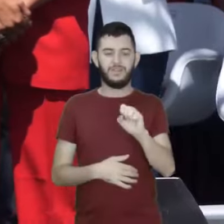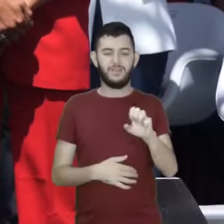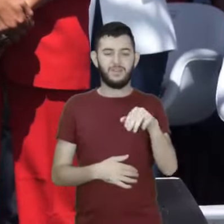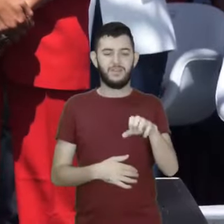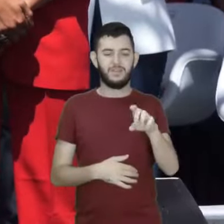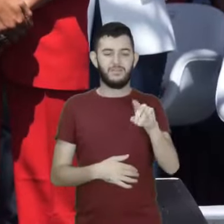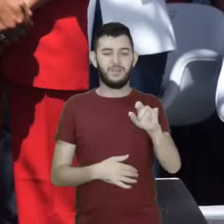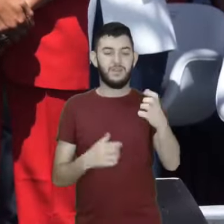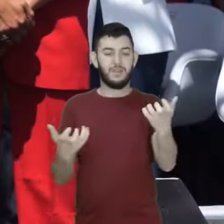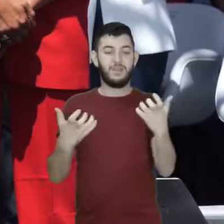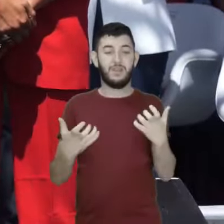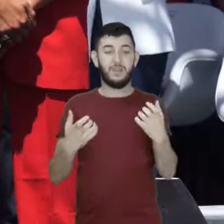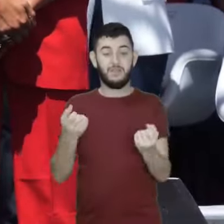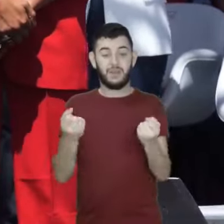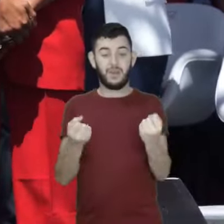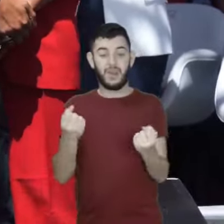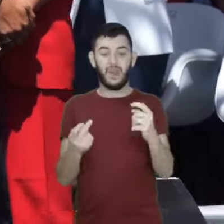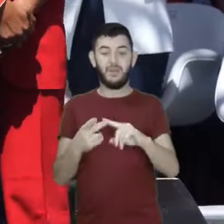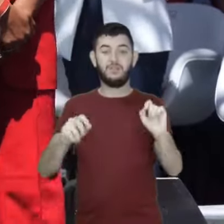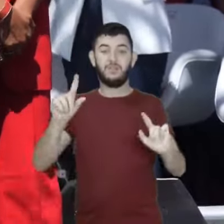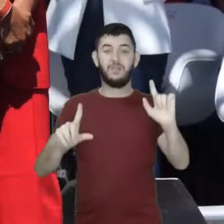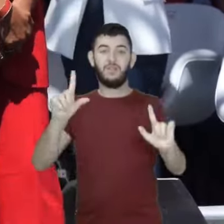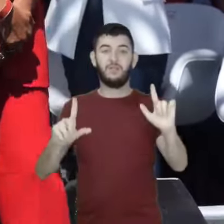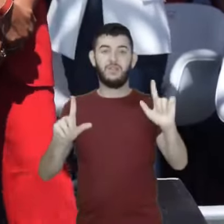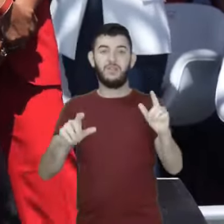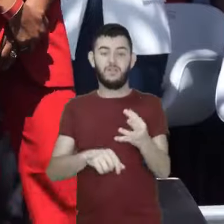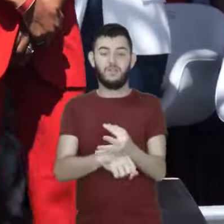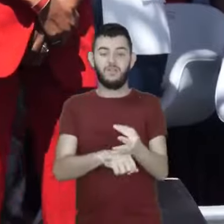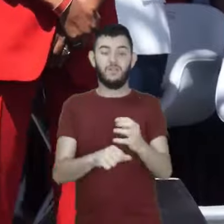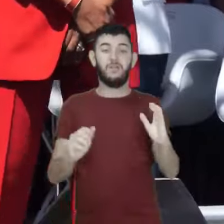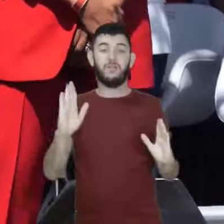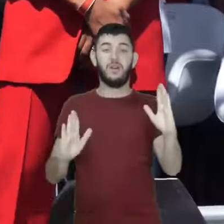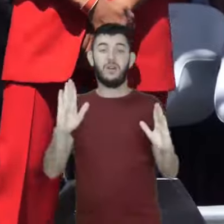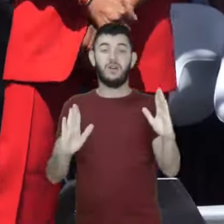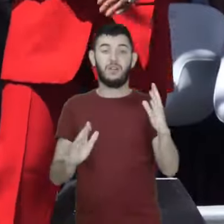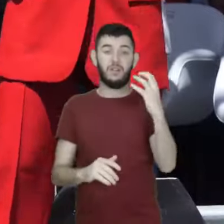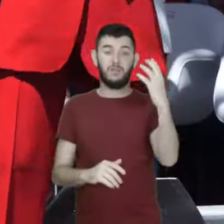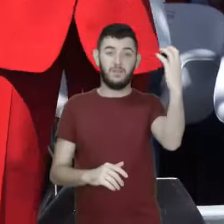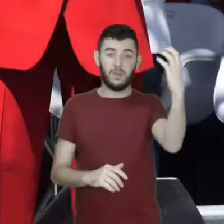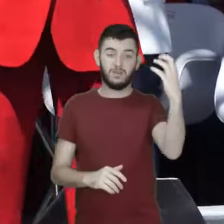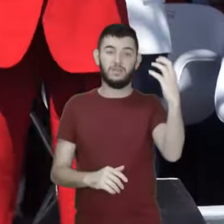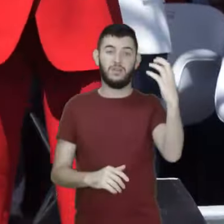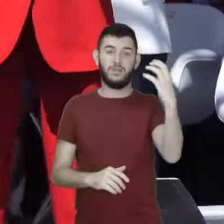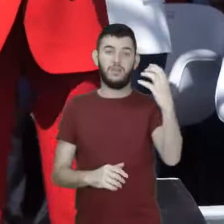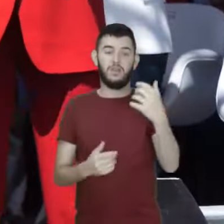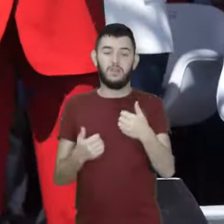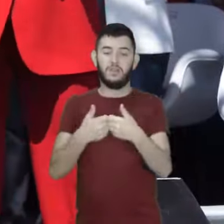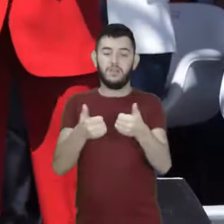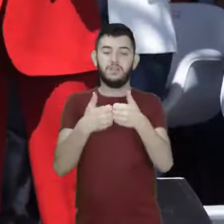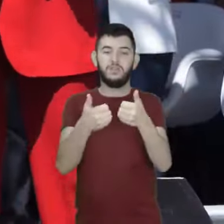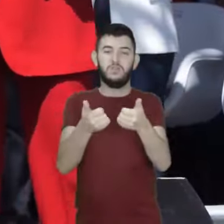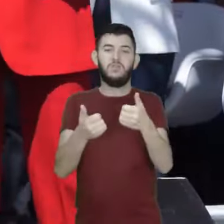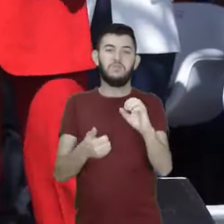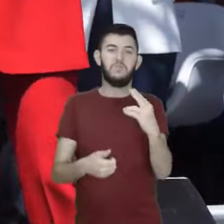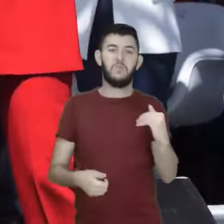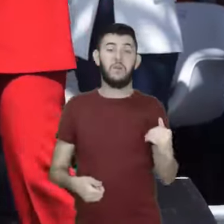a gente quer viajar. Não viajar de ônibus, viajar de avião. A gente quer, é um direito